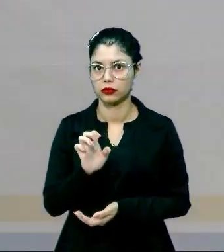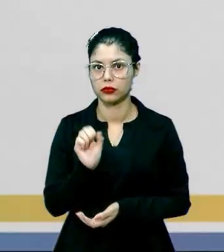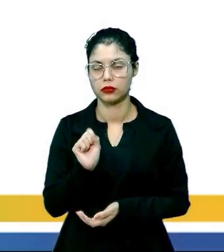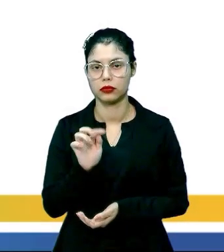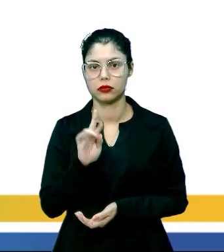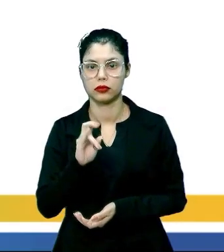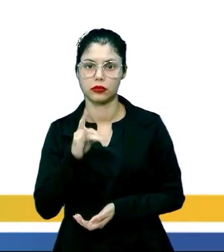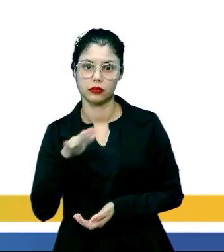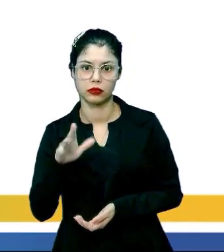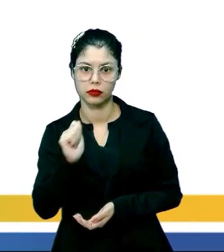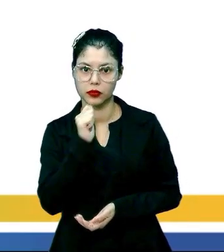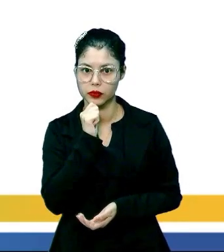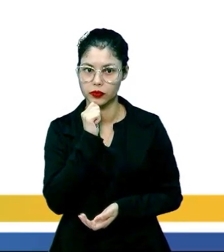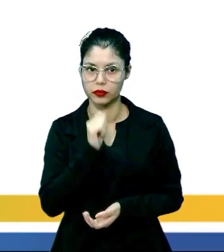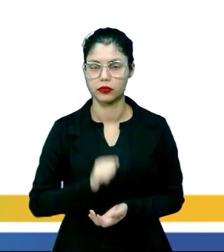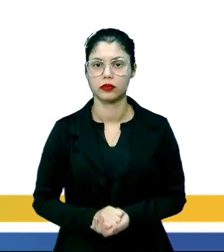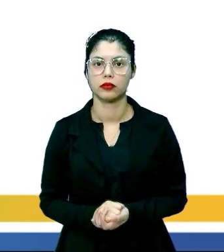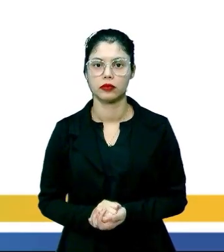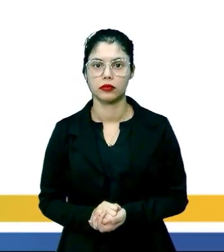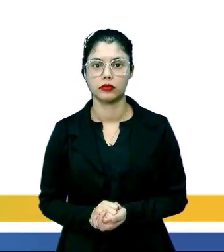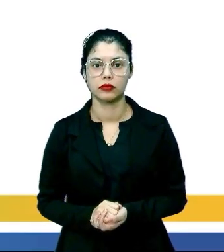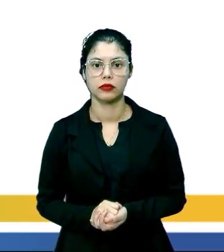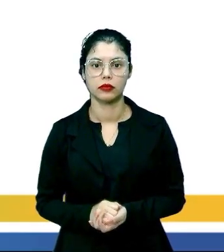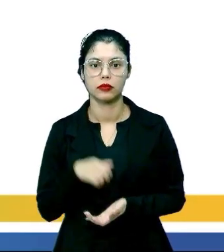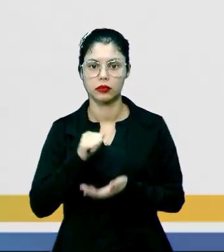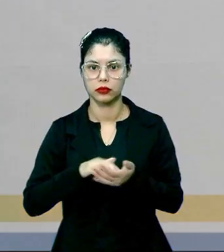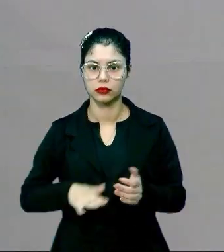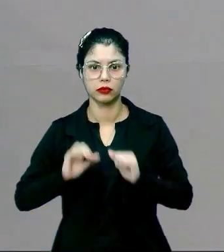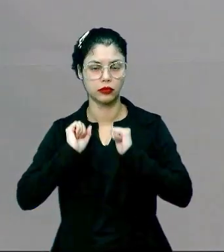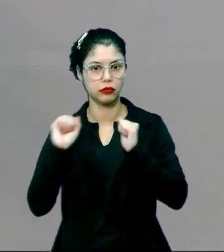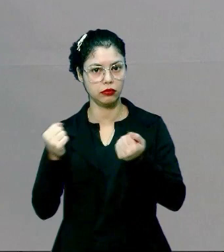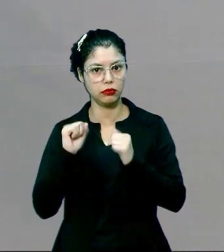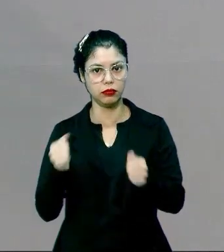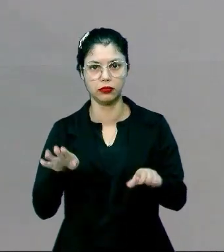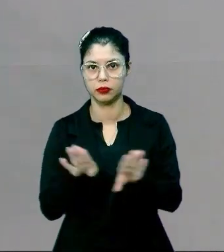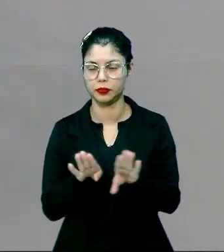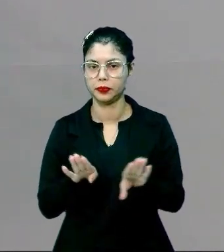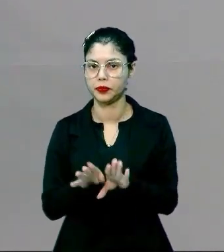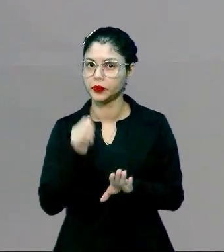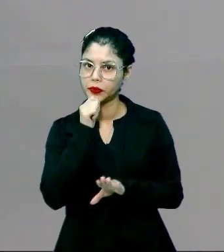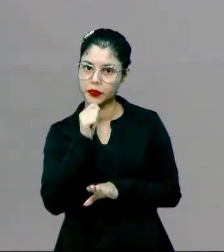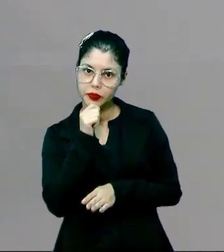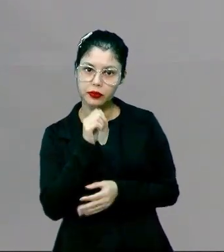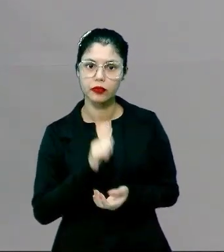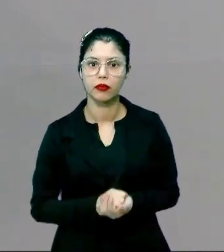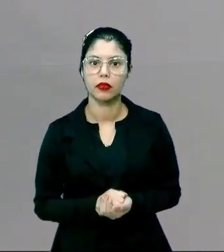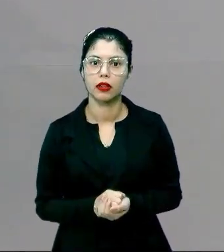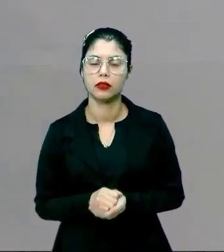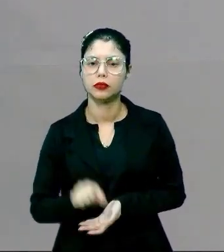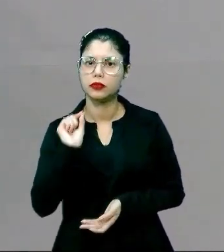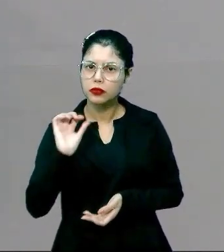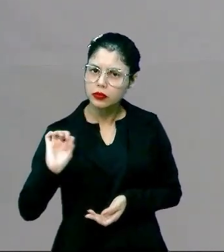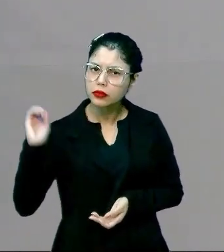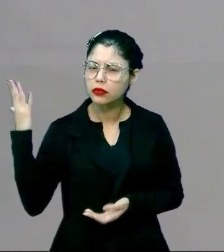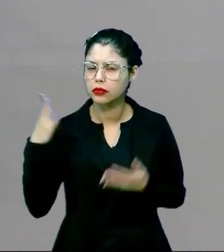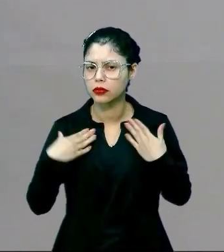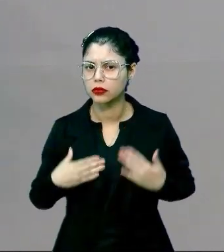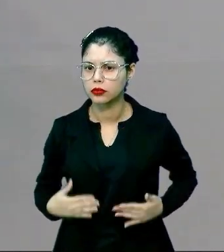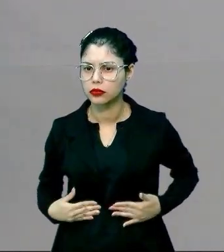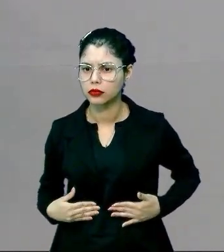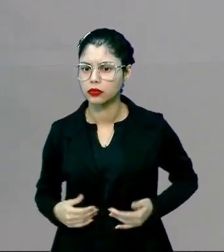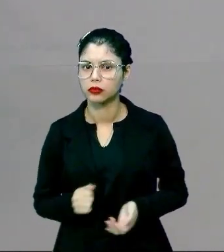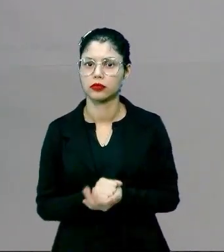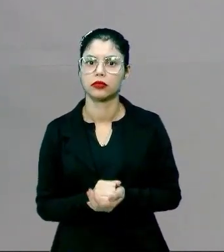desidratação. Vamos lá. Exercícios físicos. Você lá pratica exercícios físicos. O que está acontecendo com o teu